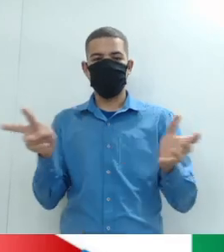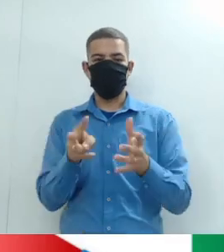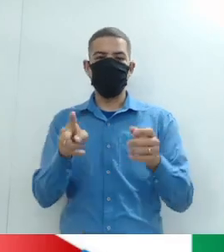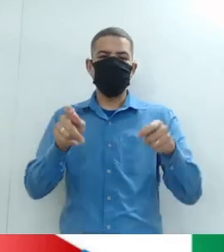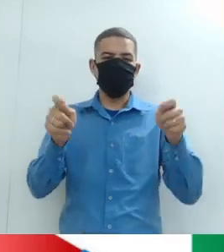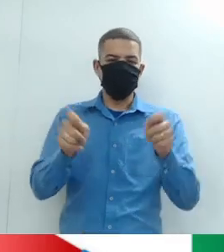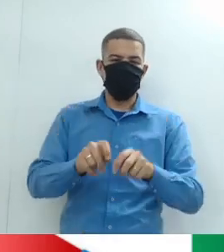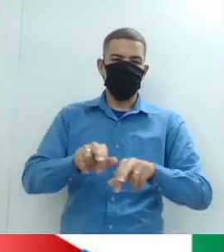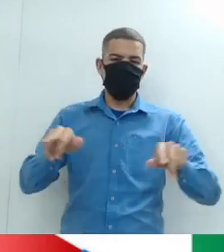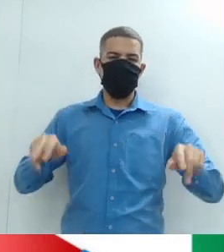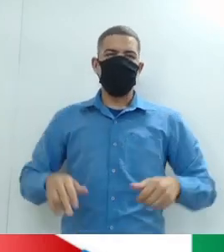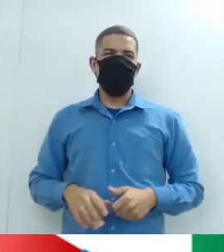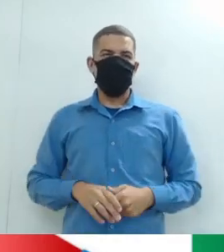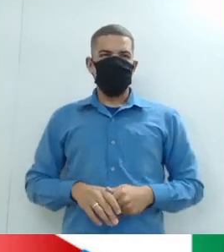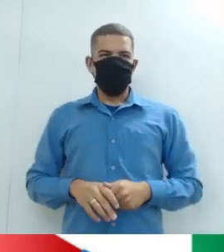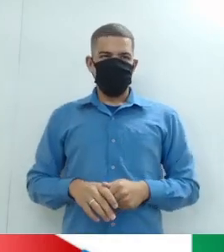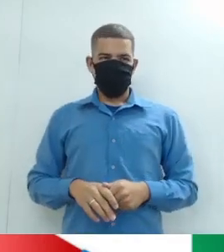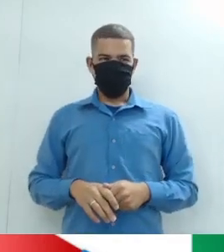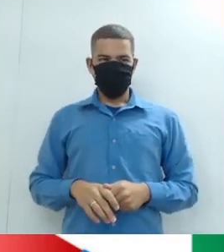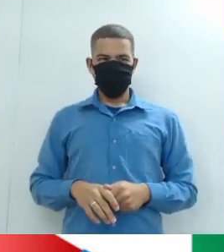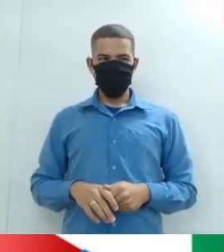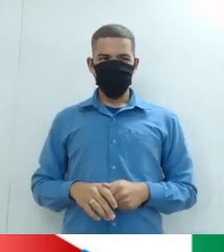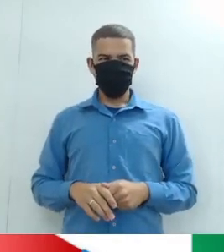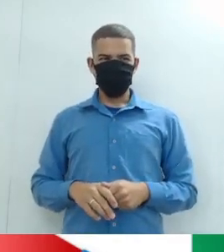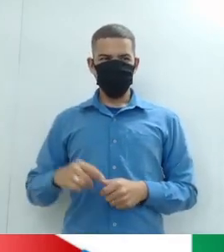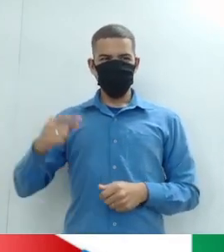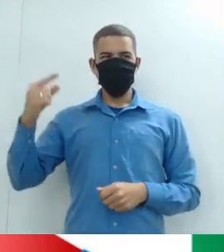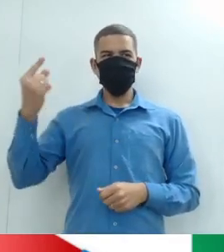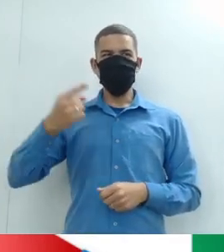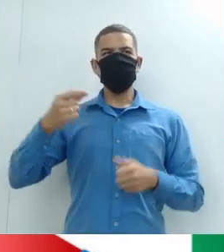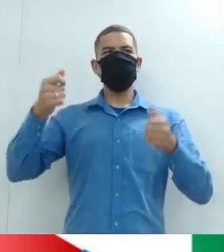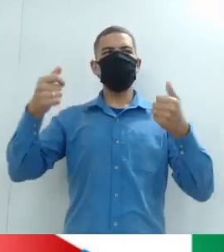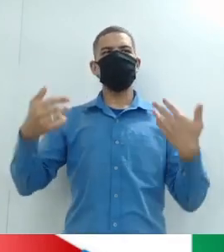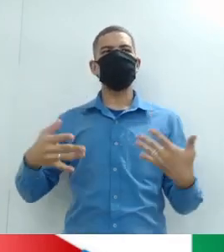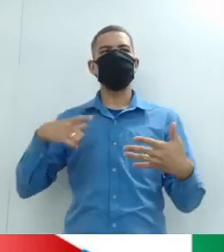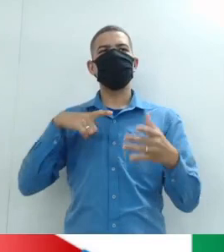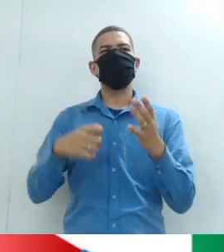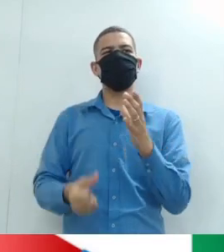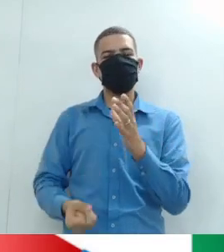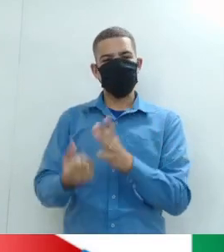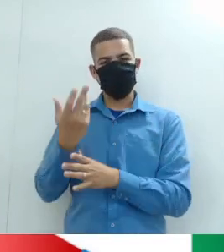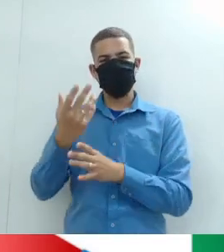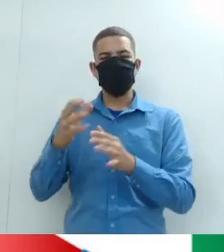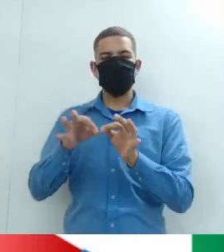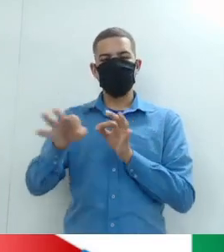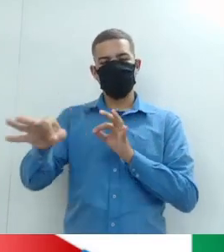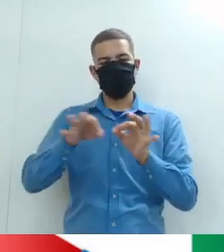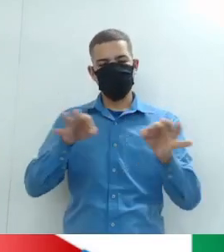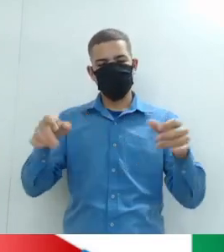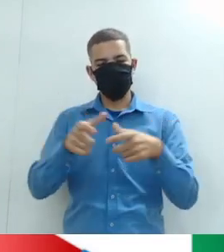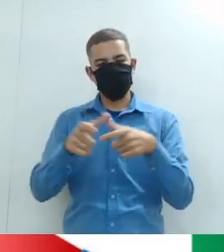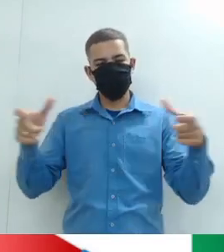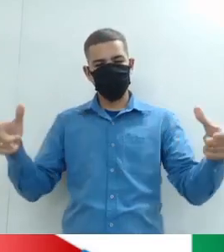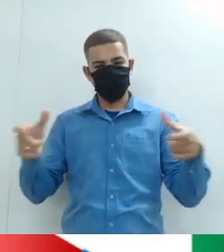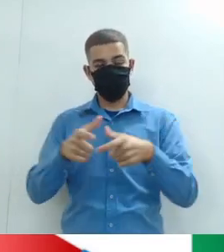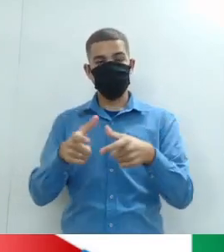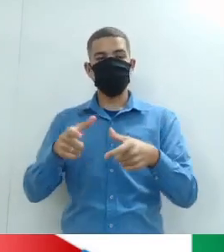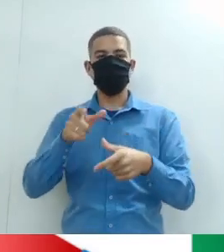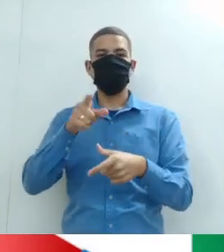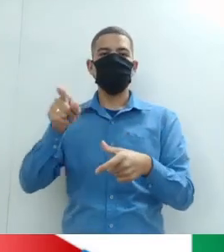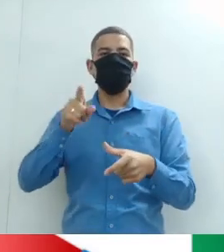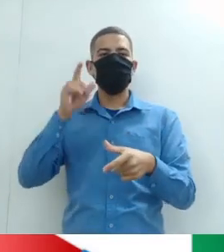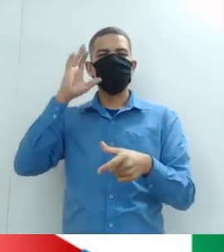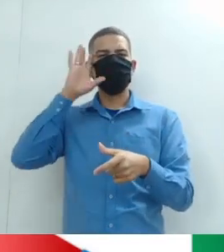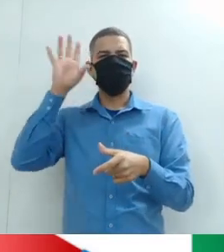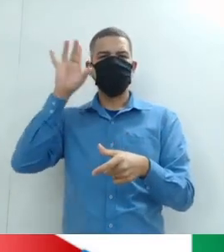bom? Ó, primeiro eu vou falar sobre o surgimento das medidas, né? Dessas noções de